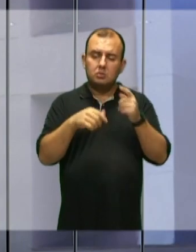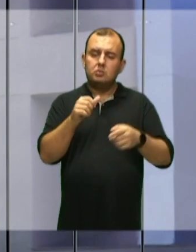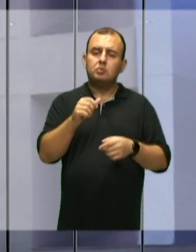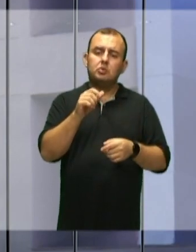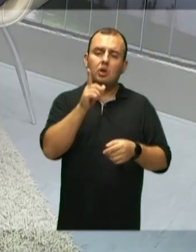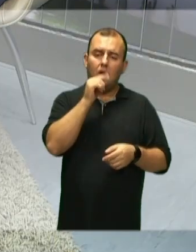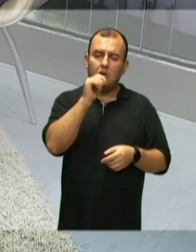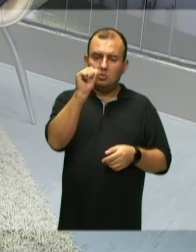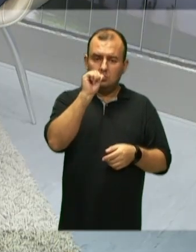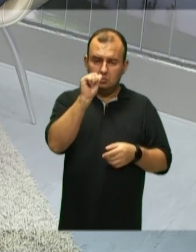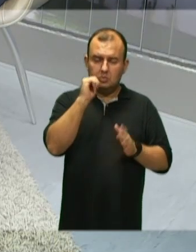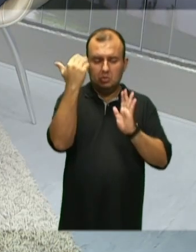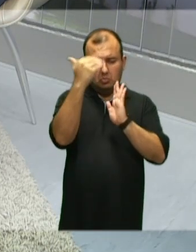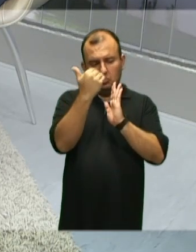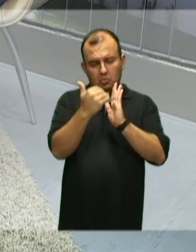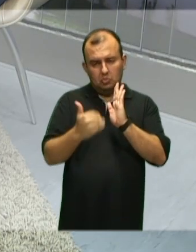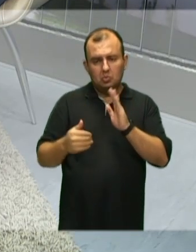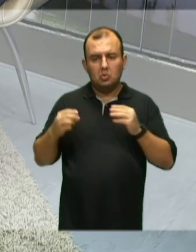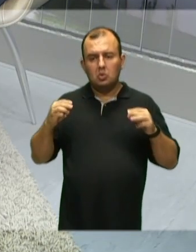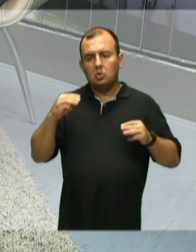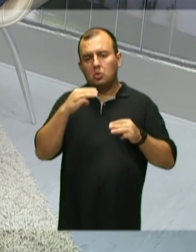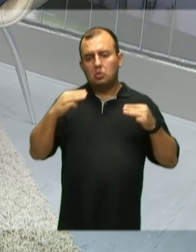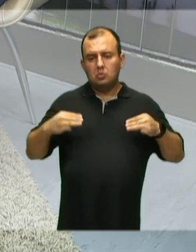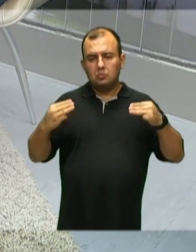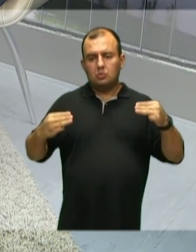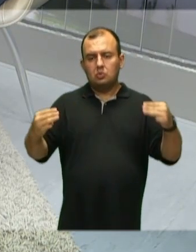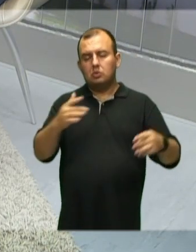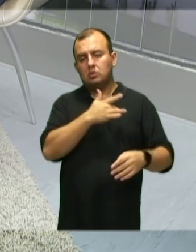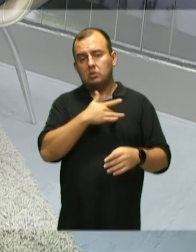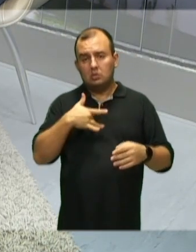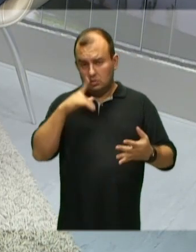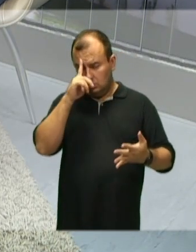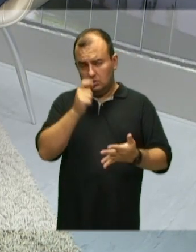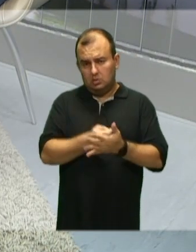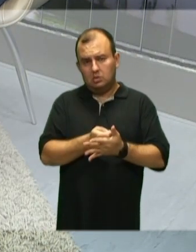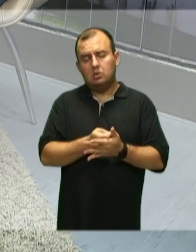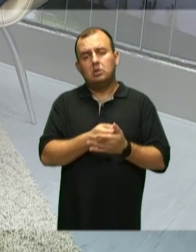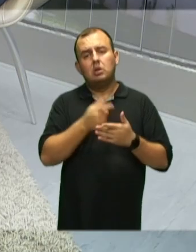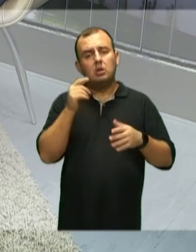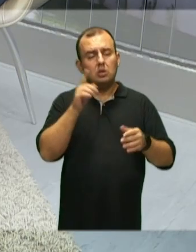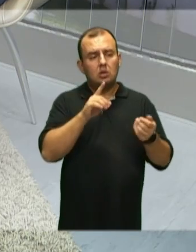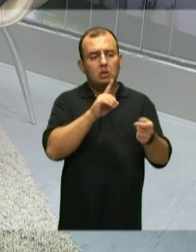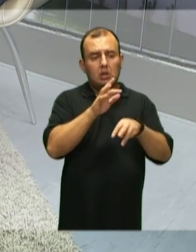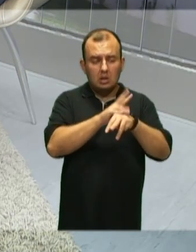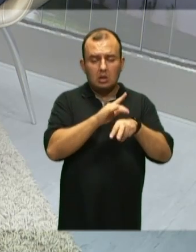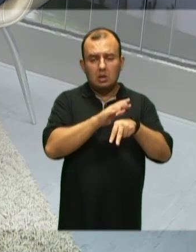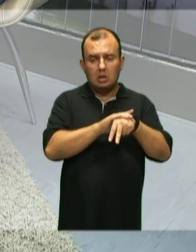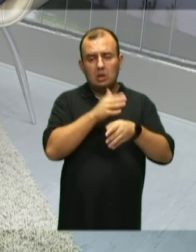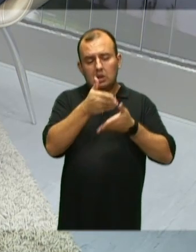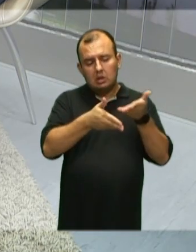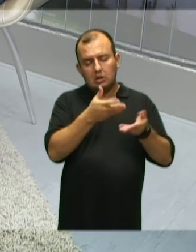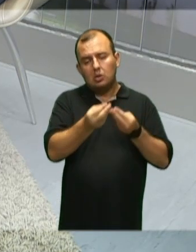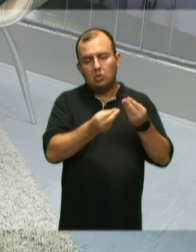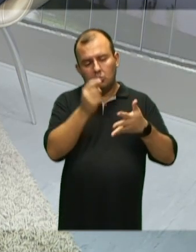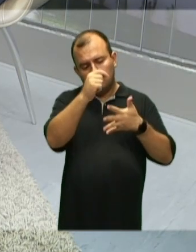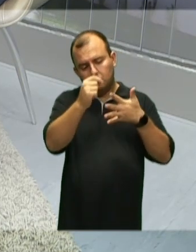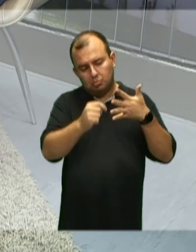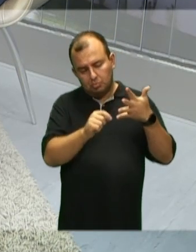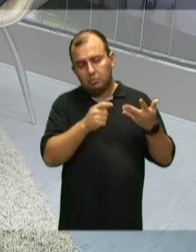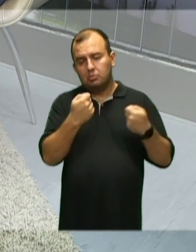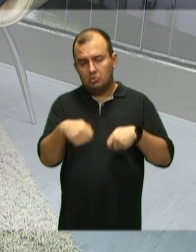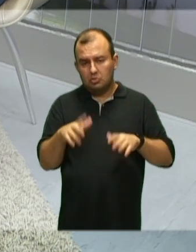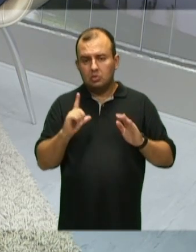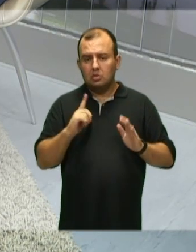né Isso já tá nos protocolos do Ministério da Saúde Essa é a decisão paciente com dengue o tratamento é dessa forma casos mais complexos